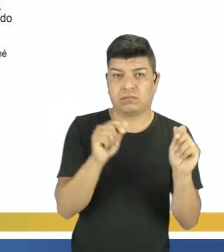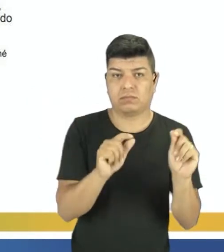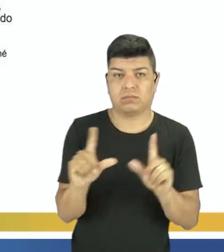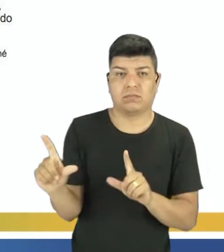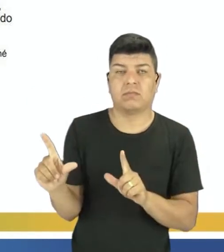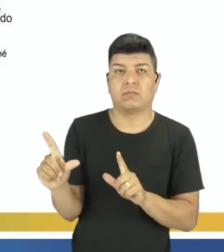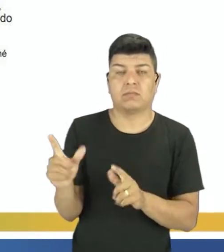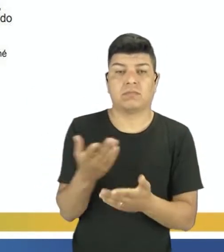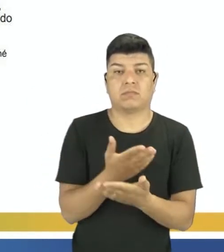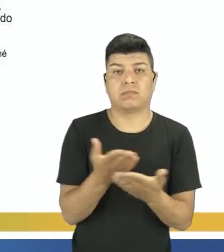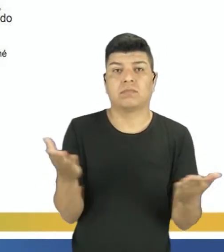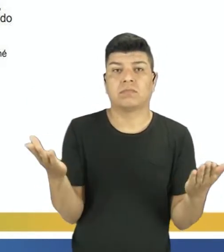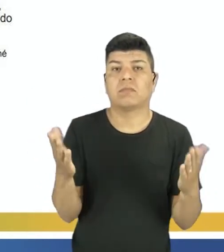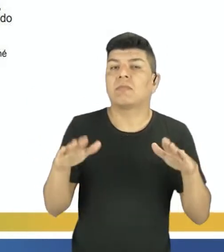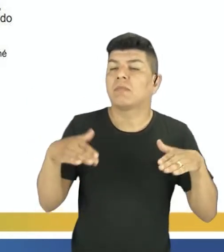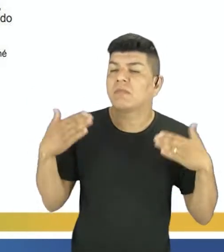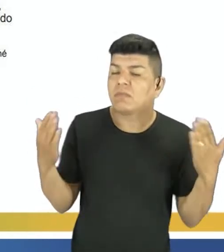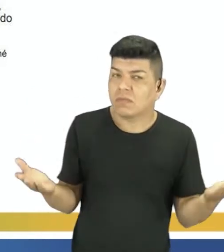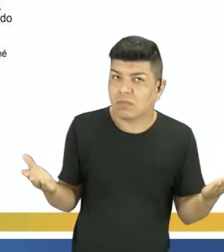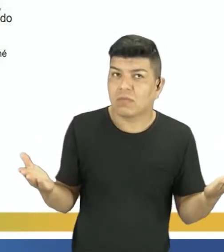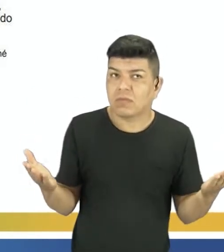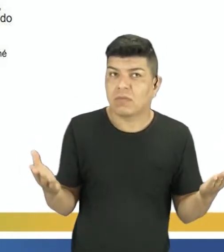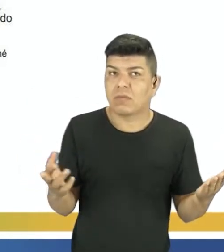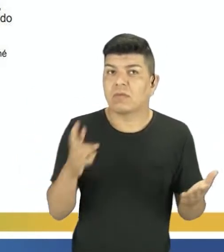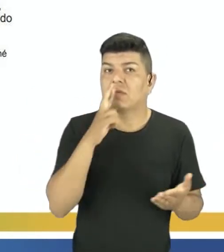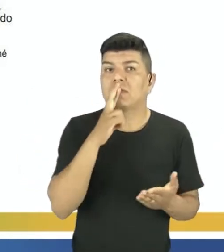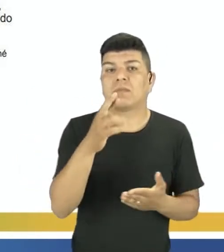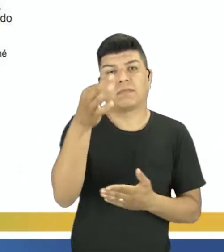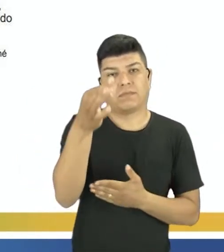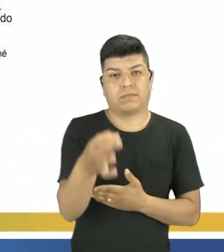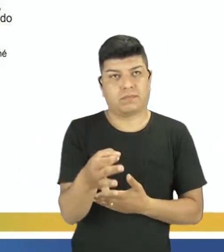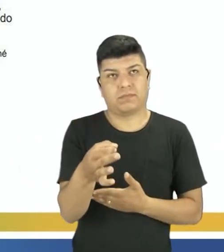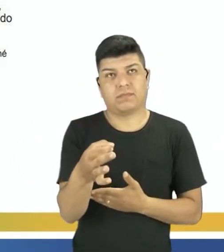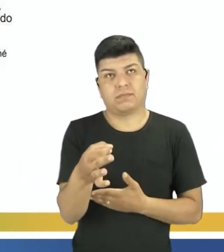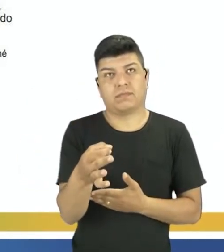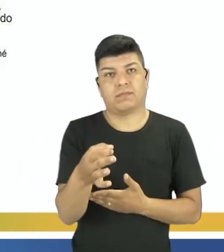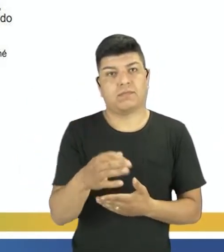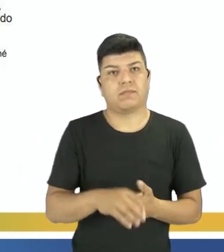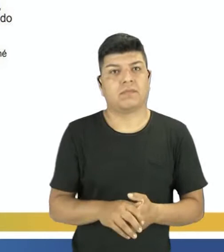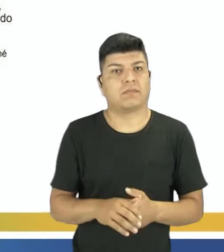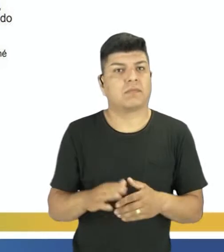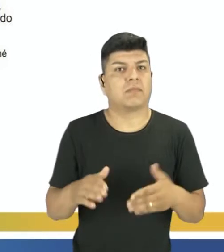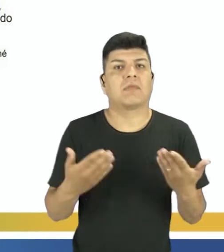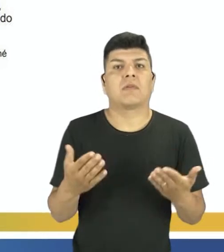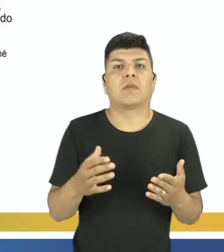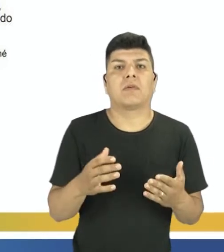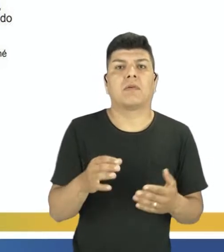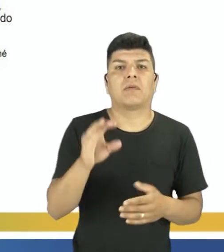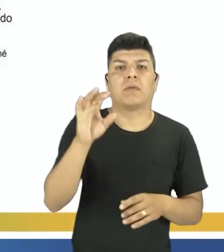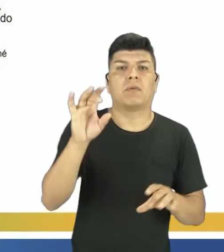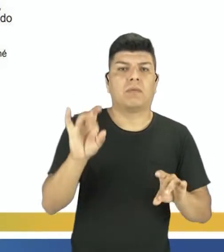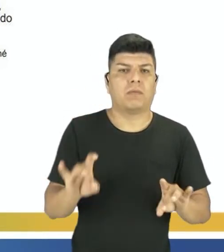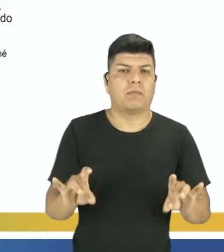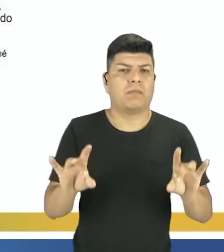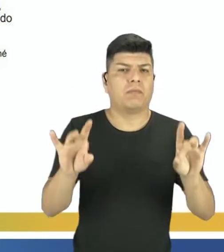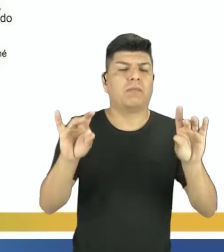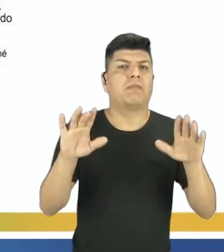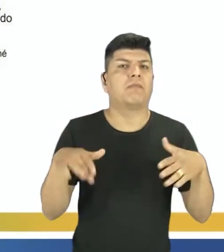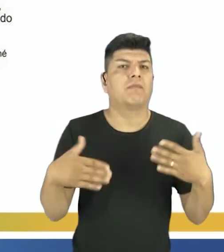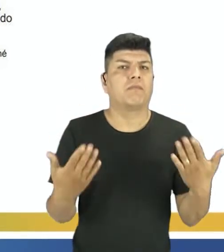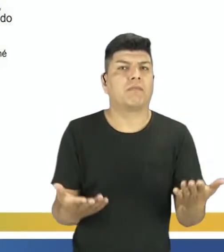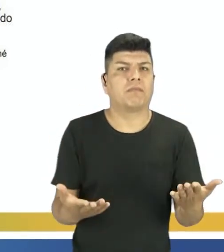pessoal, para vocês, qual seria a alternativa correta? Qual dessas imagens,